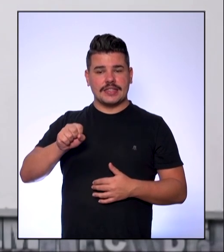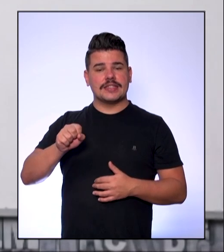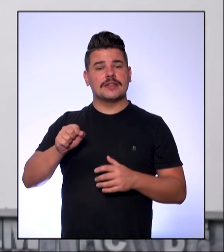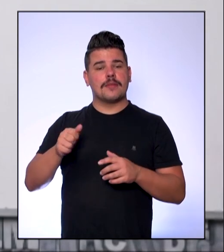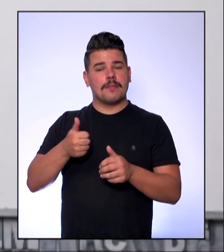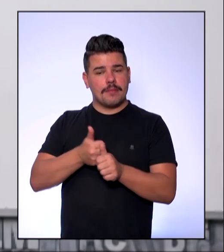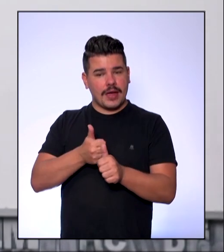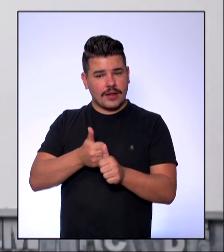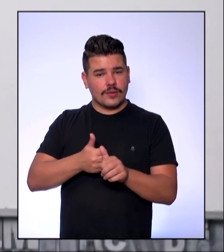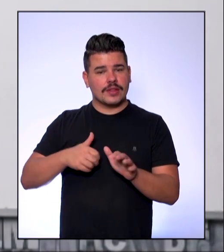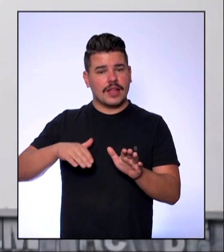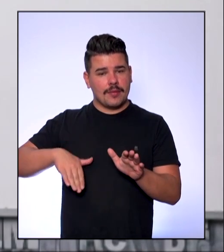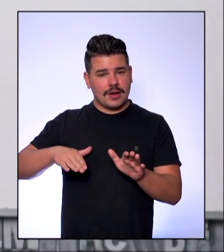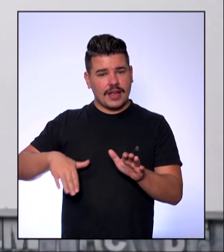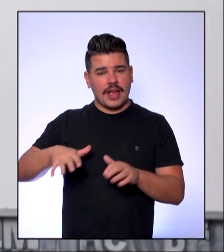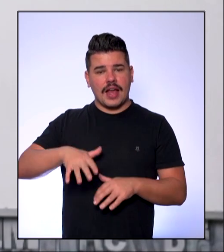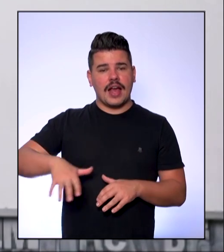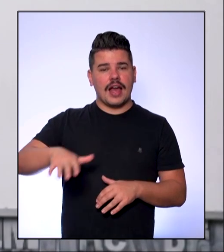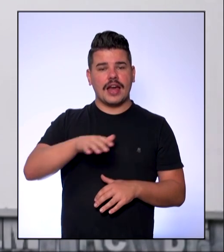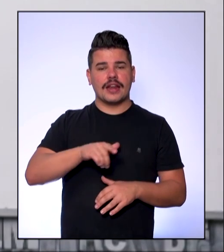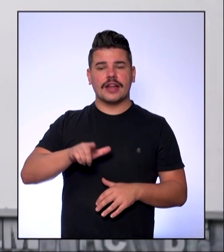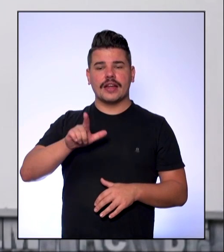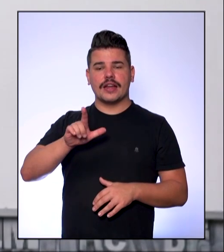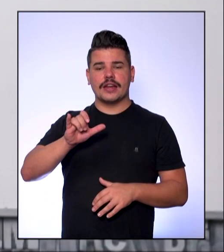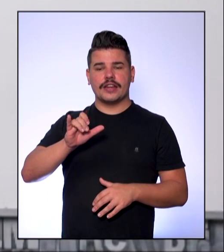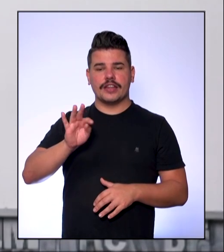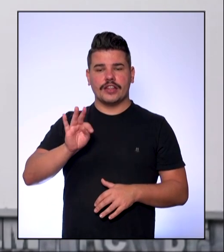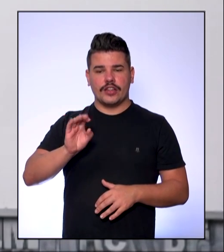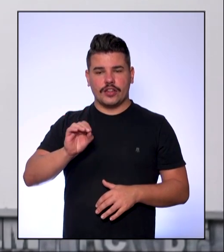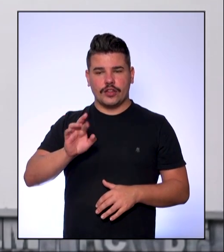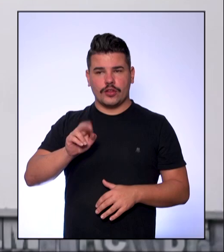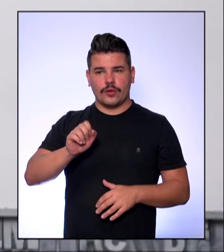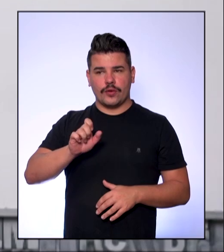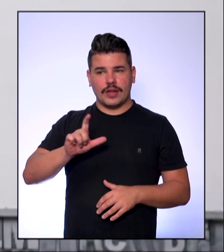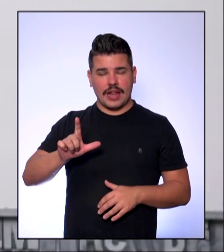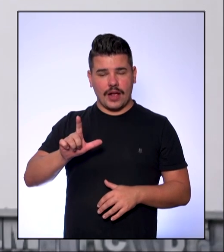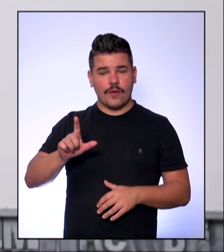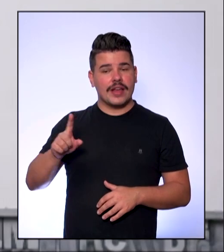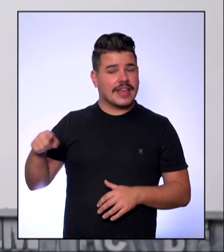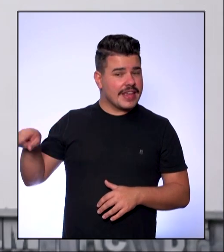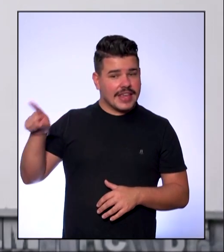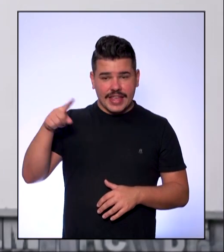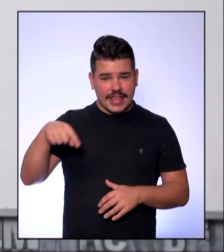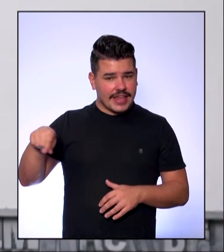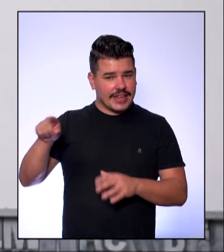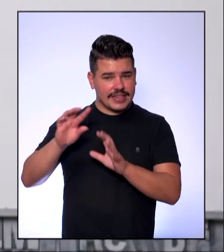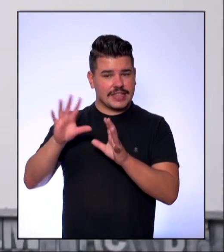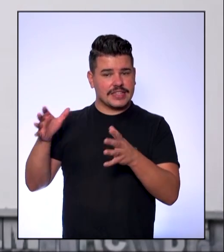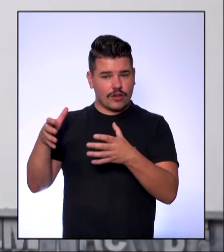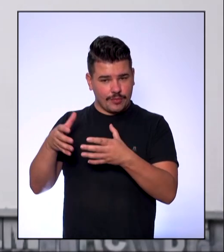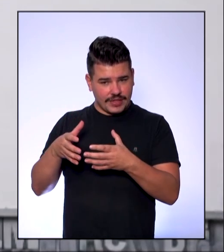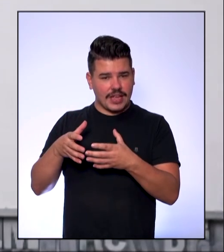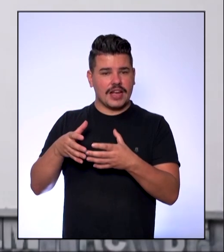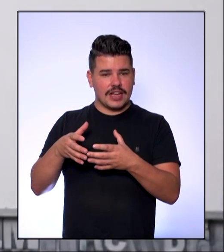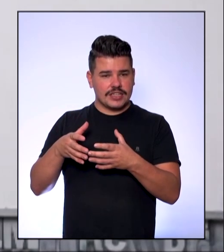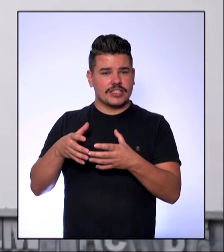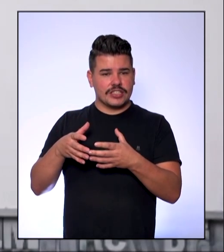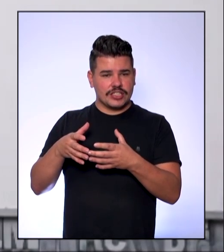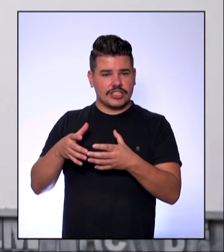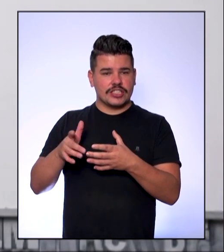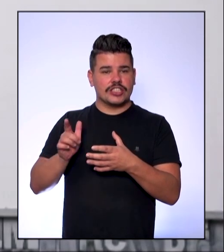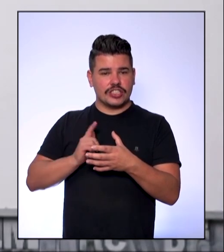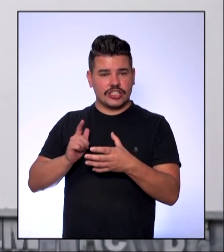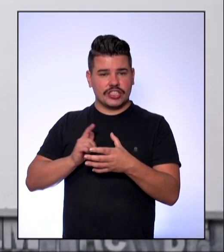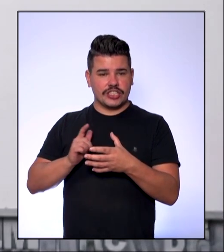grande alusão, que são os sambaquieiros. Eles levavam as caixinhas,